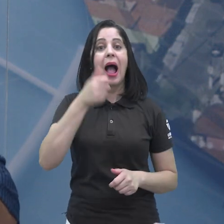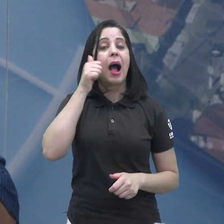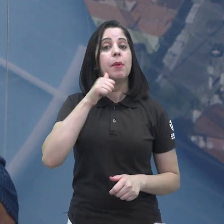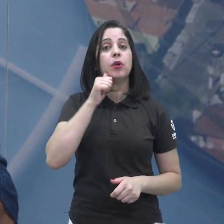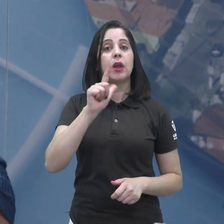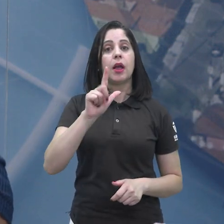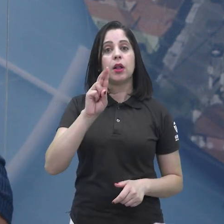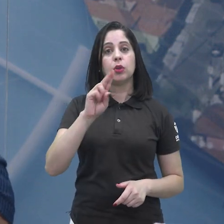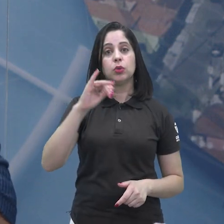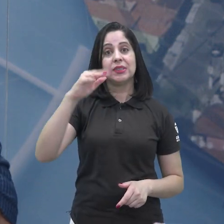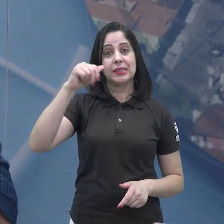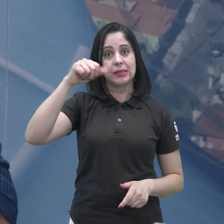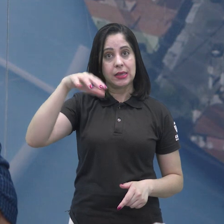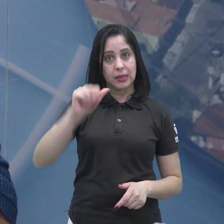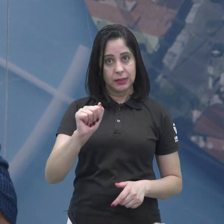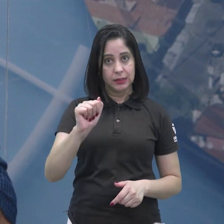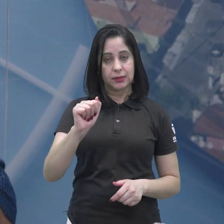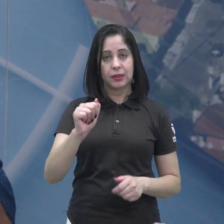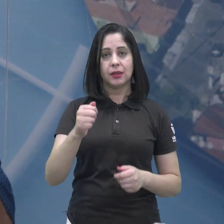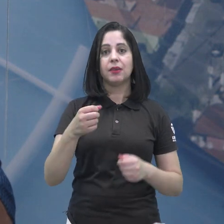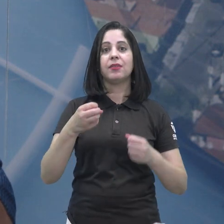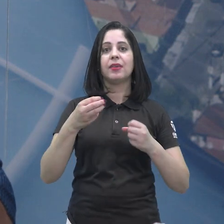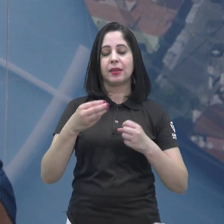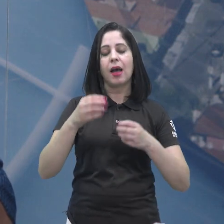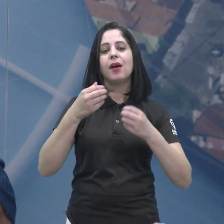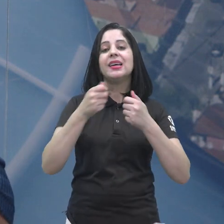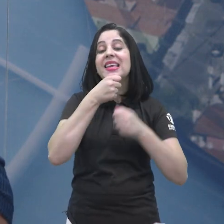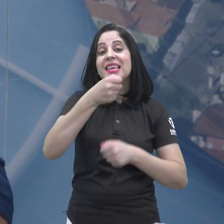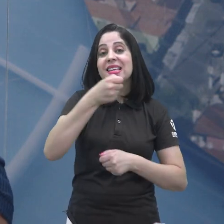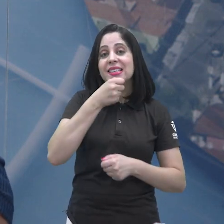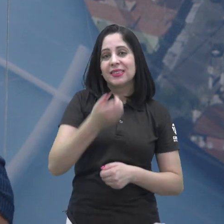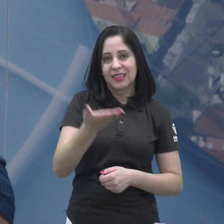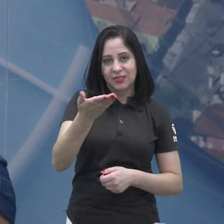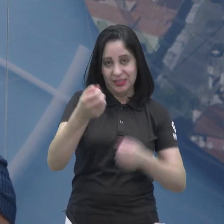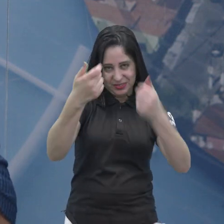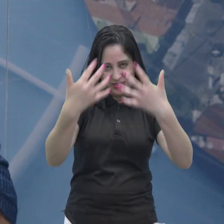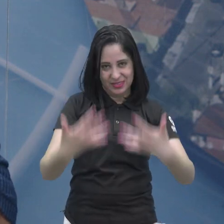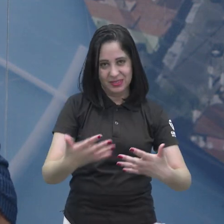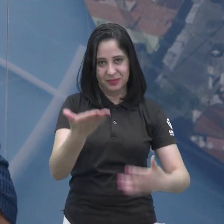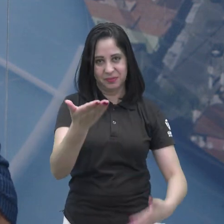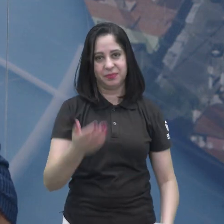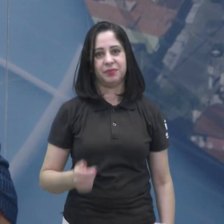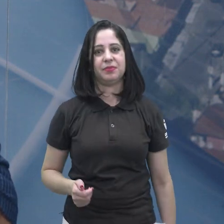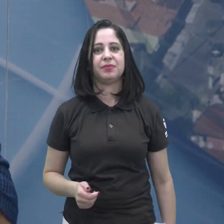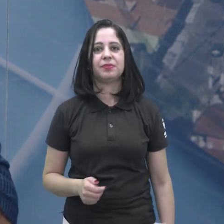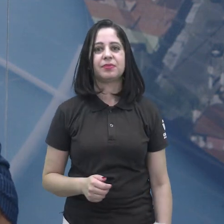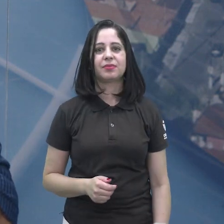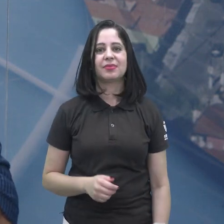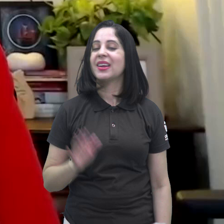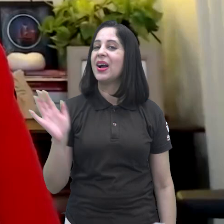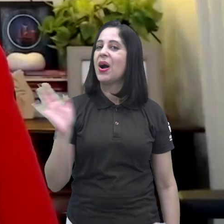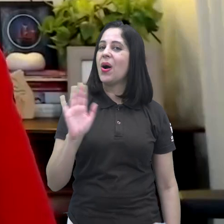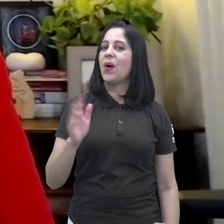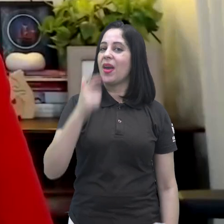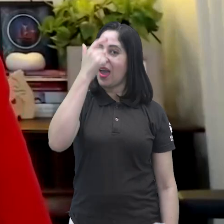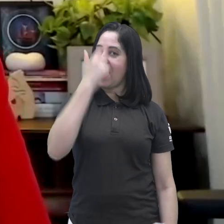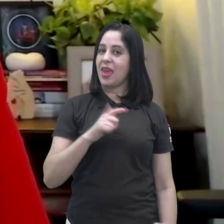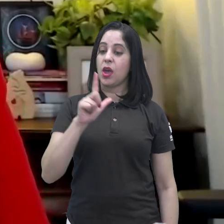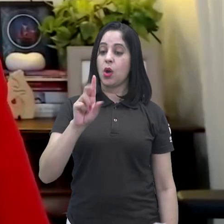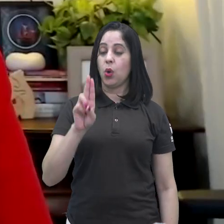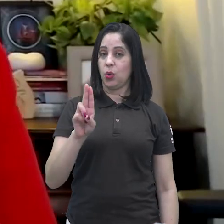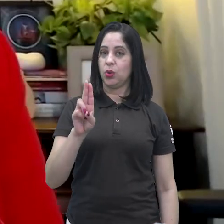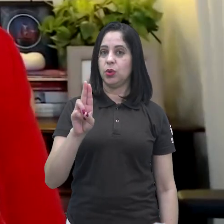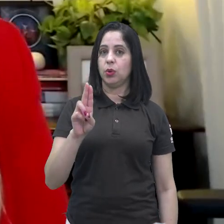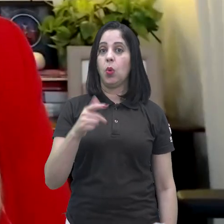Ferraro, especialista em marketing e vendas para cabeleireiros, que retrata bem esse cenário. Vamos conferir. Oi, eu sou a